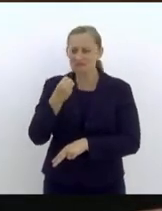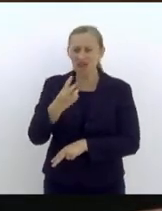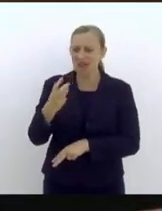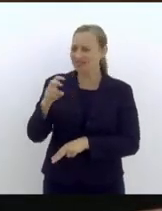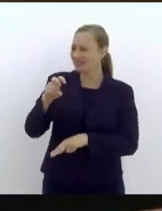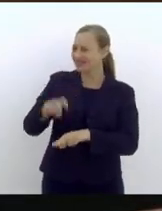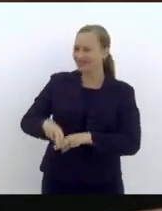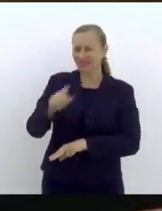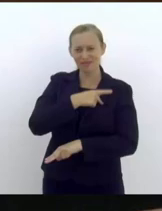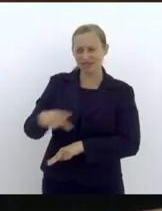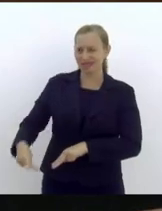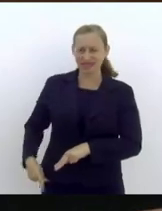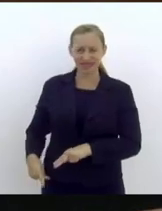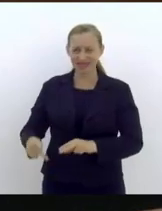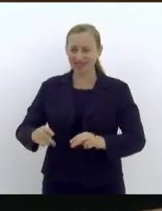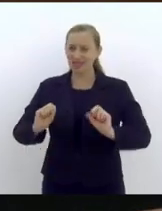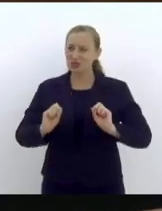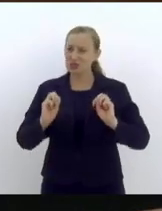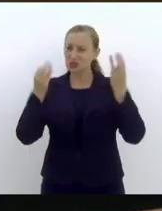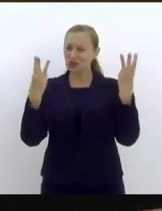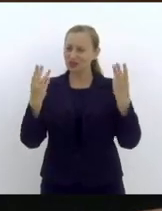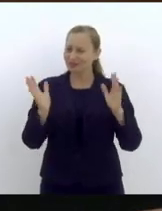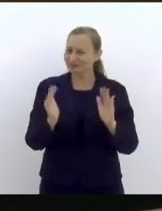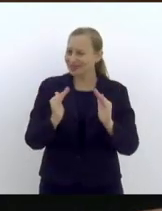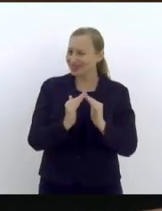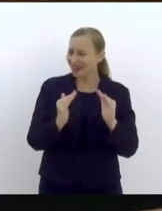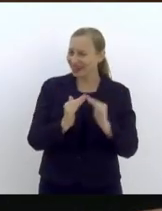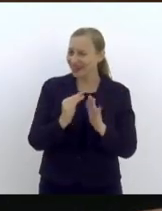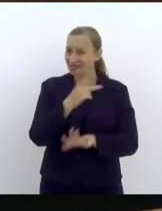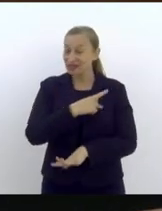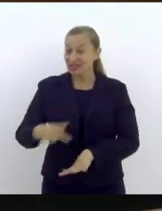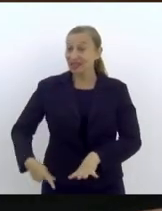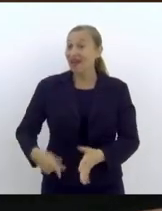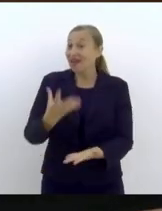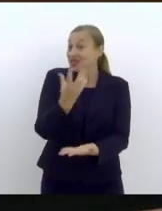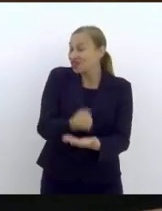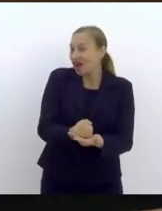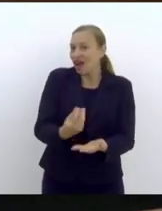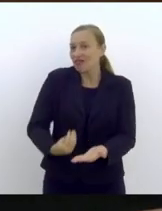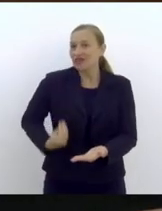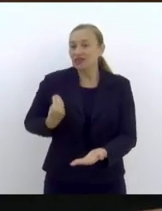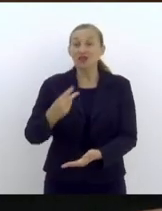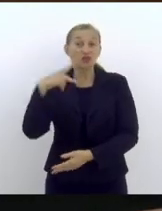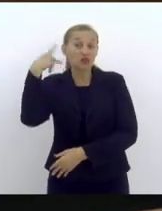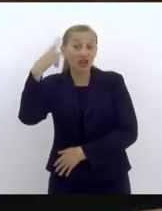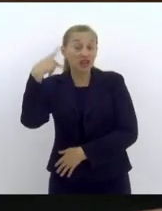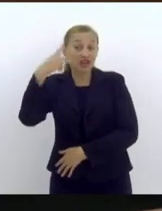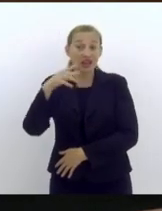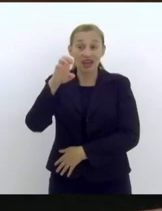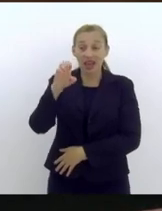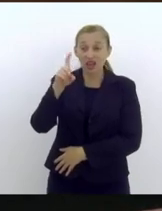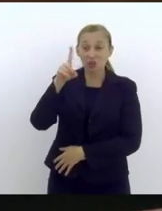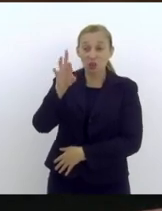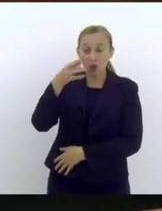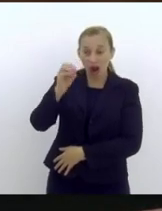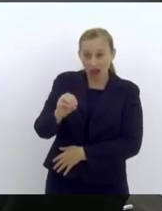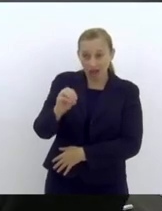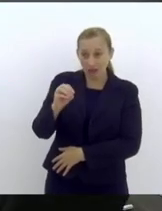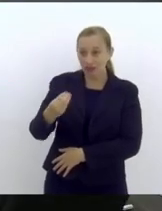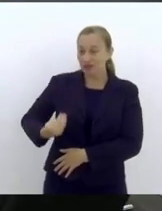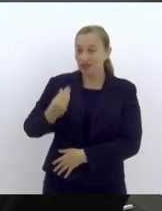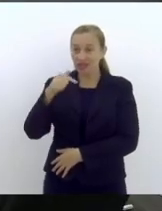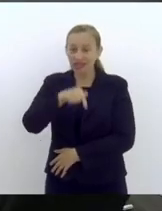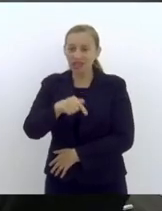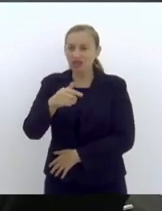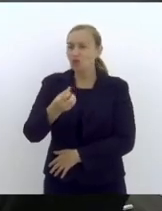um show aqui na presença dessa casa e registrar a presença do vereador Eduardo blog aqui presente que